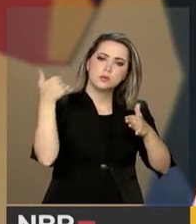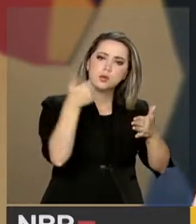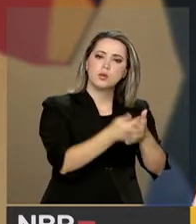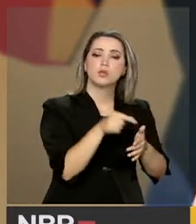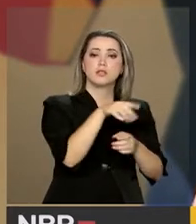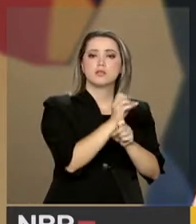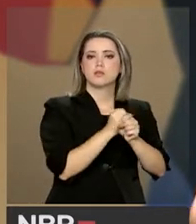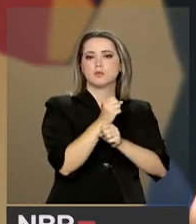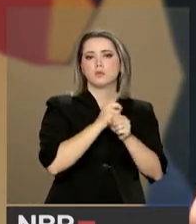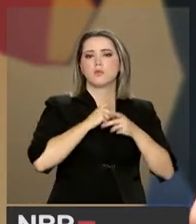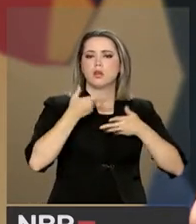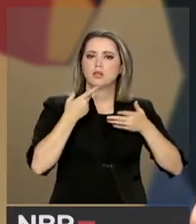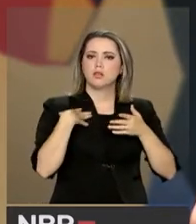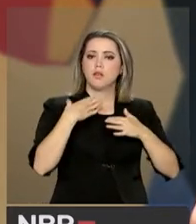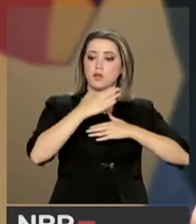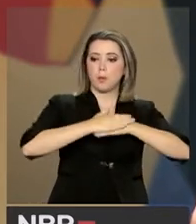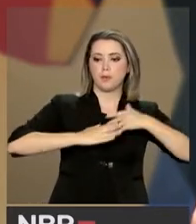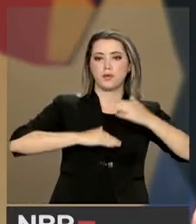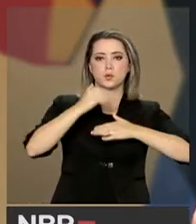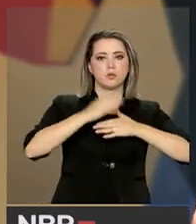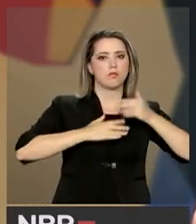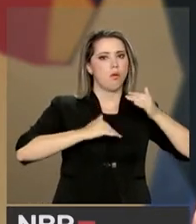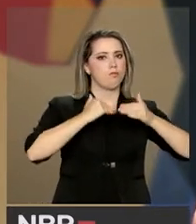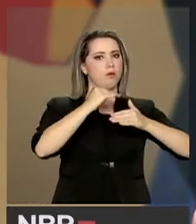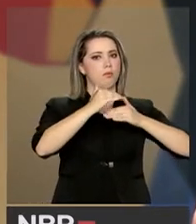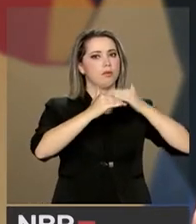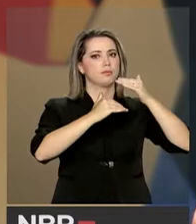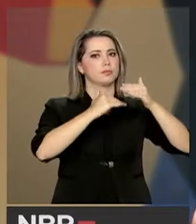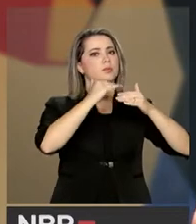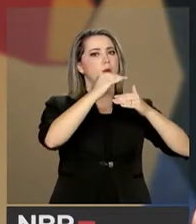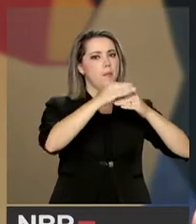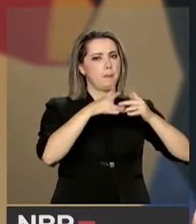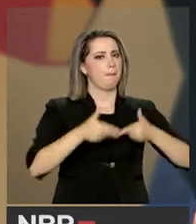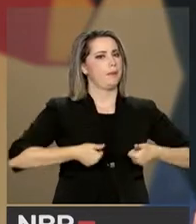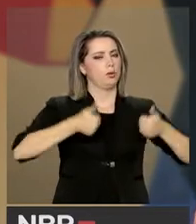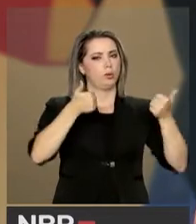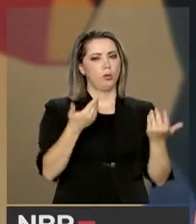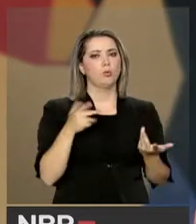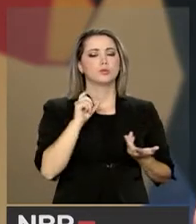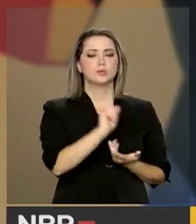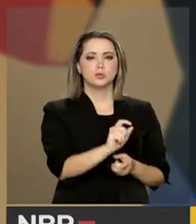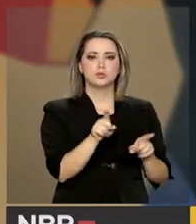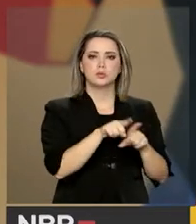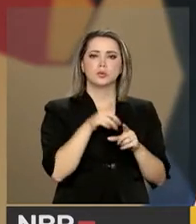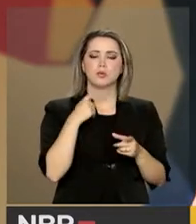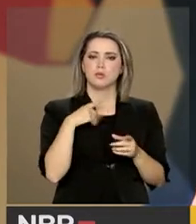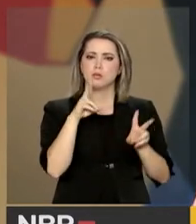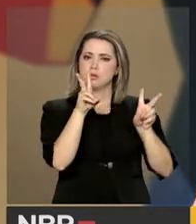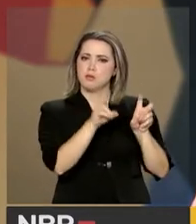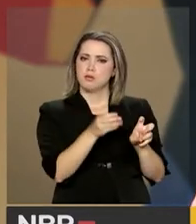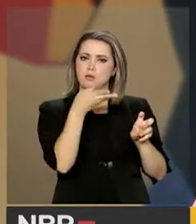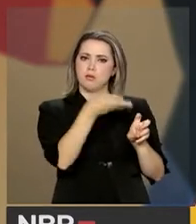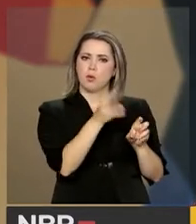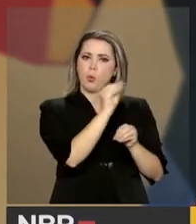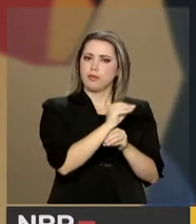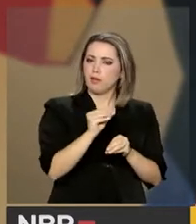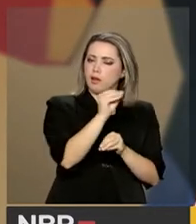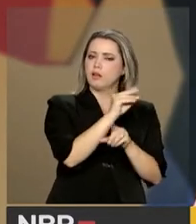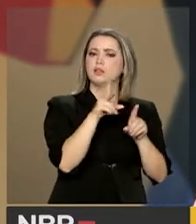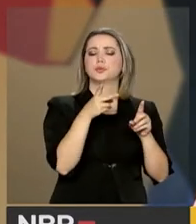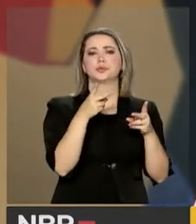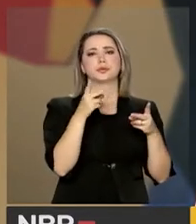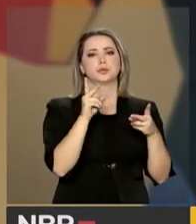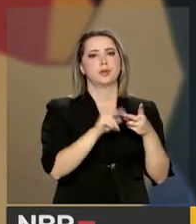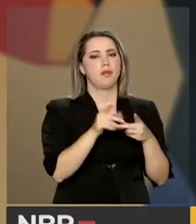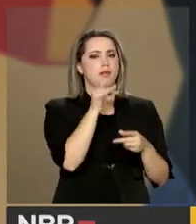tem havido uma profissionalização cada vez maior dos museus brasileiros, né? Tanto em termos de preservação, como,